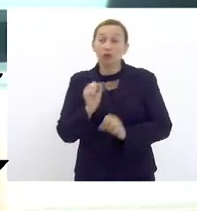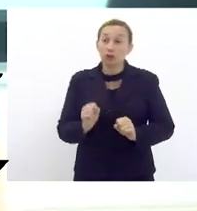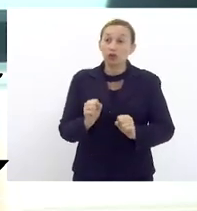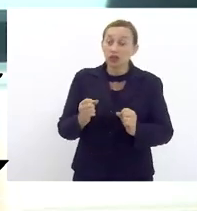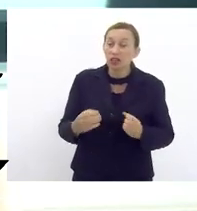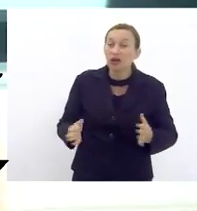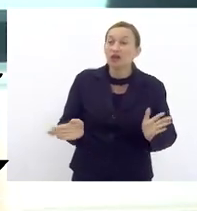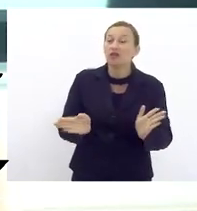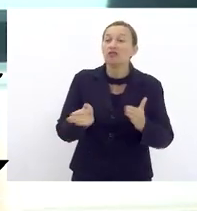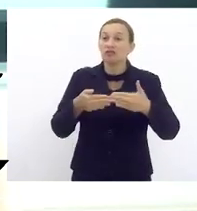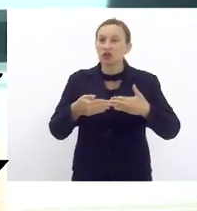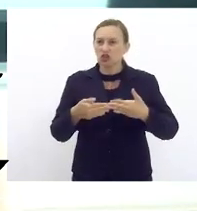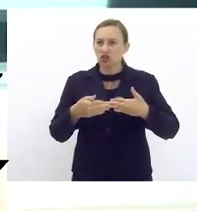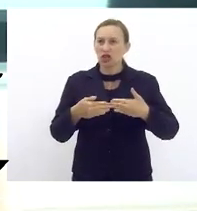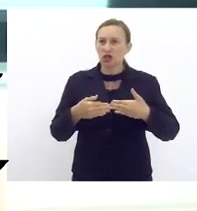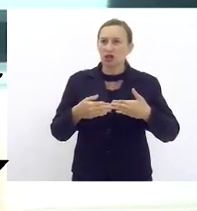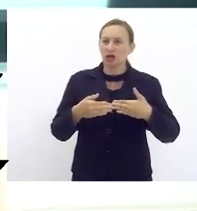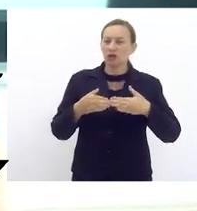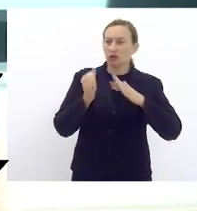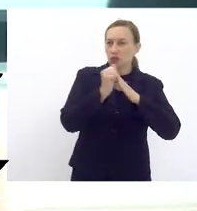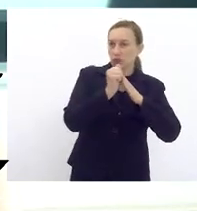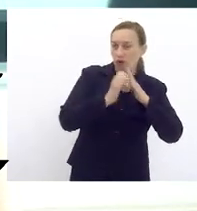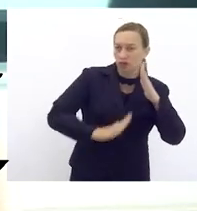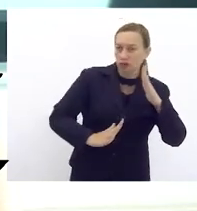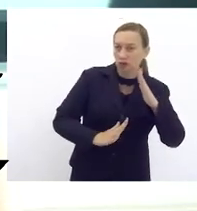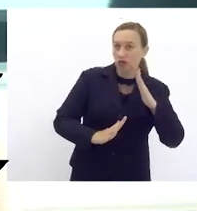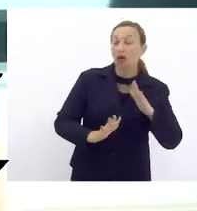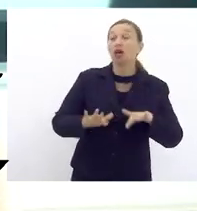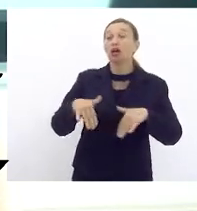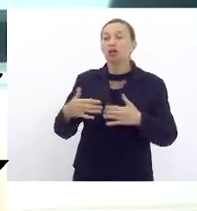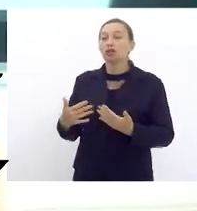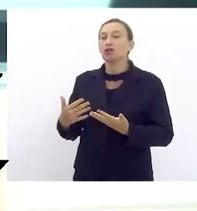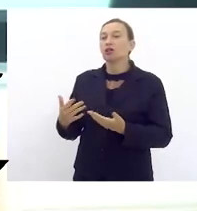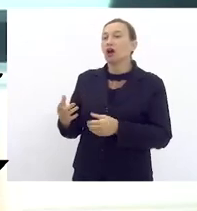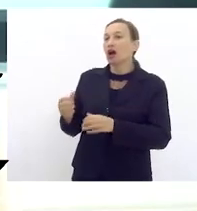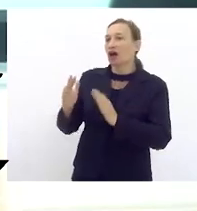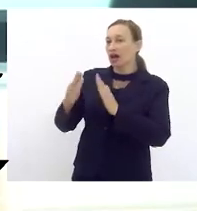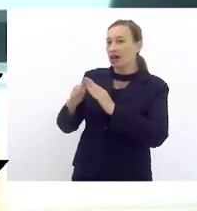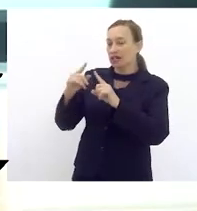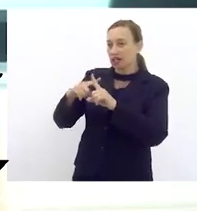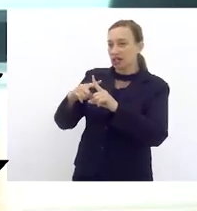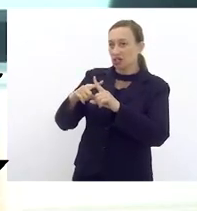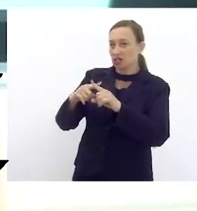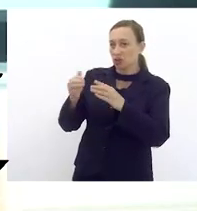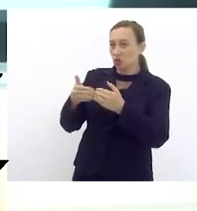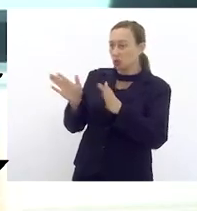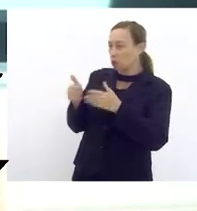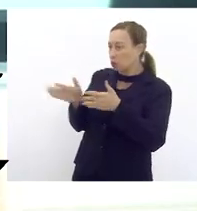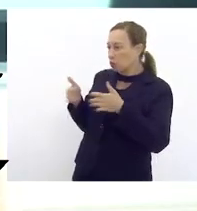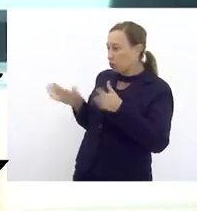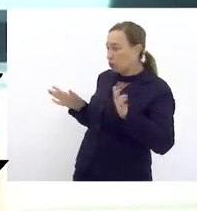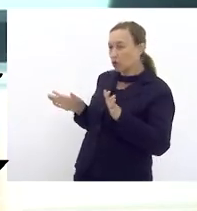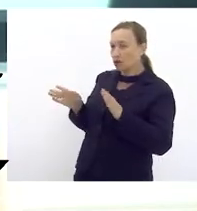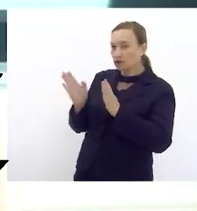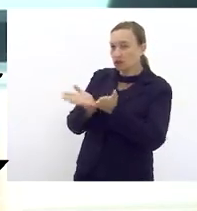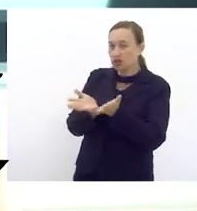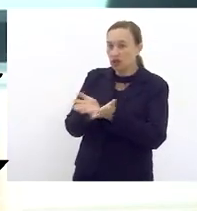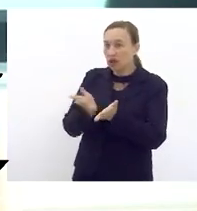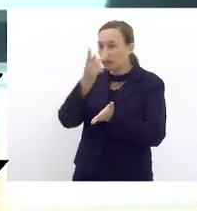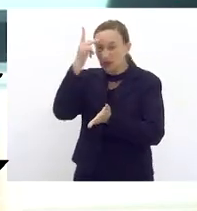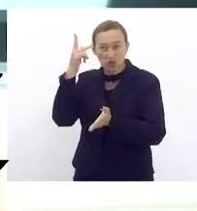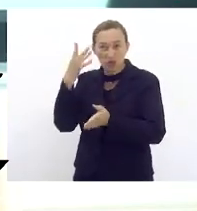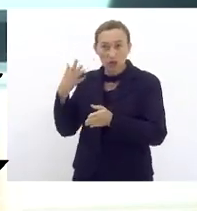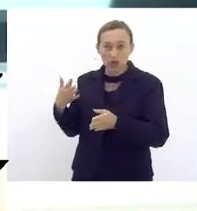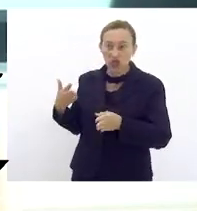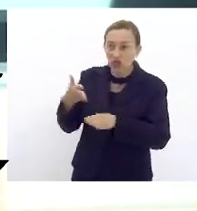fechar um centro espírita enquanto a igreja evangélica que tá abrindo várias portinhas ninguém vai aparecer o estado vai aparecer